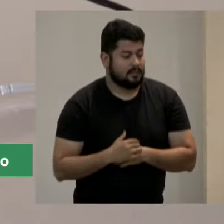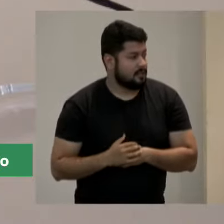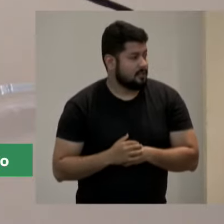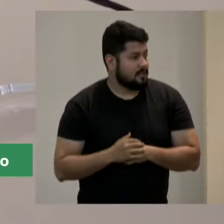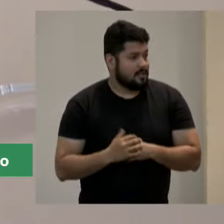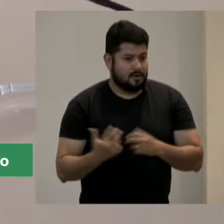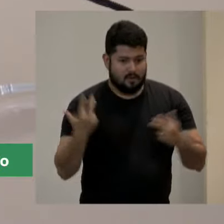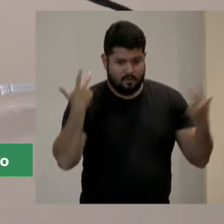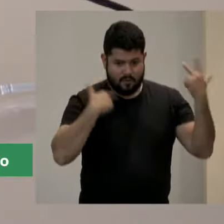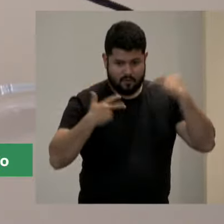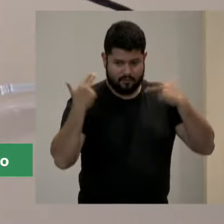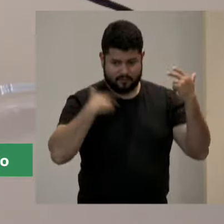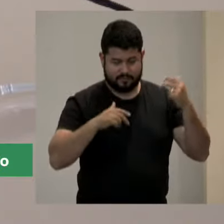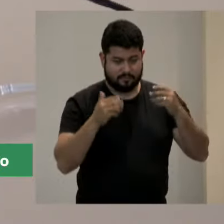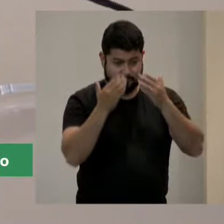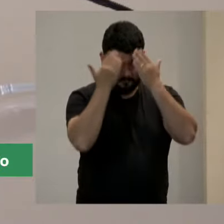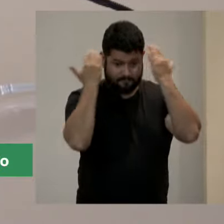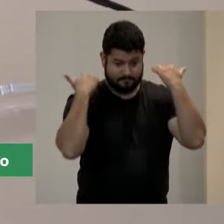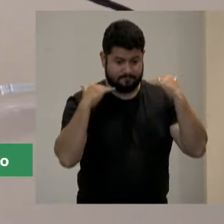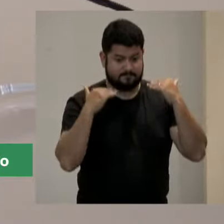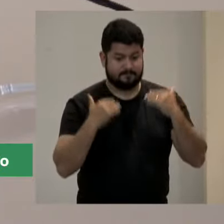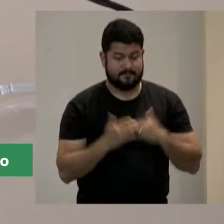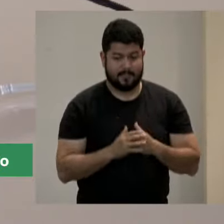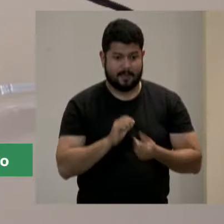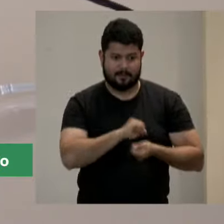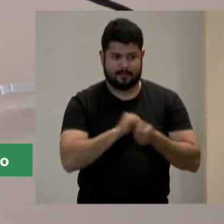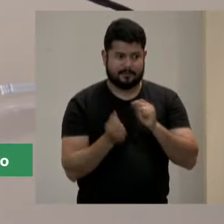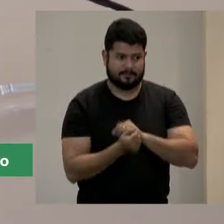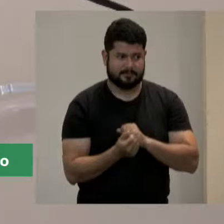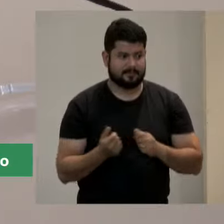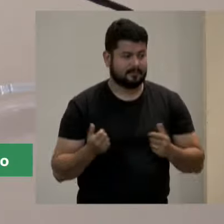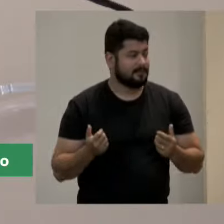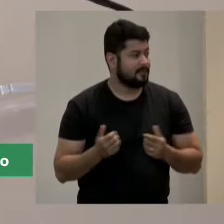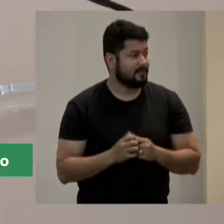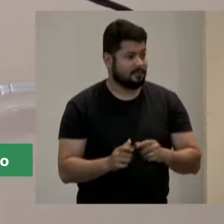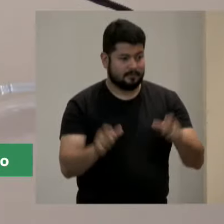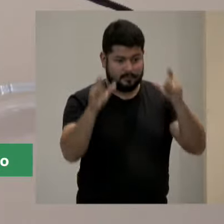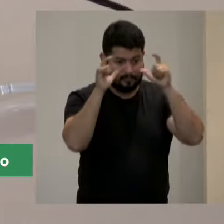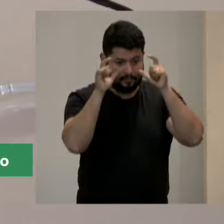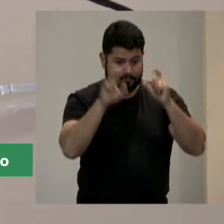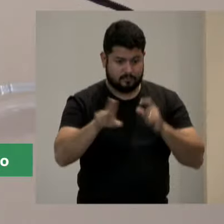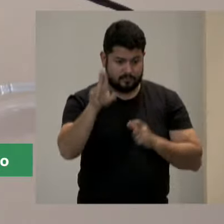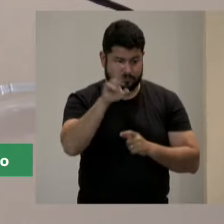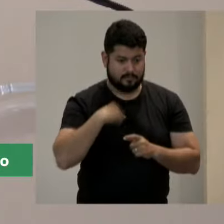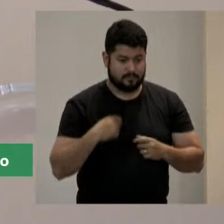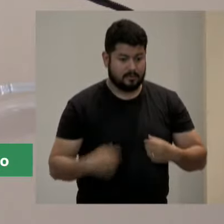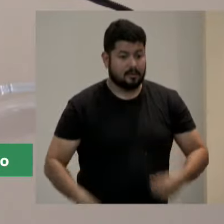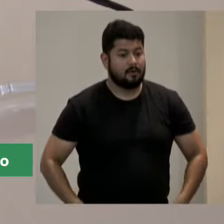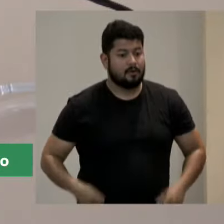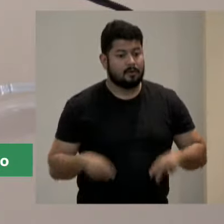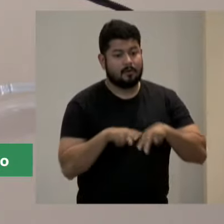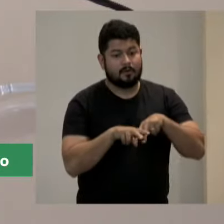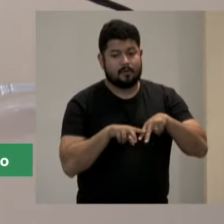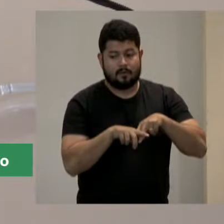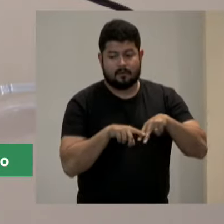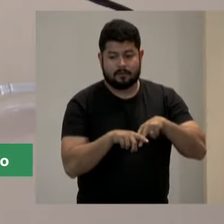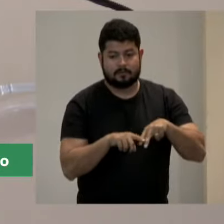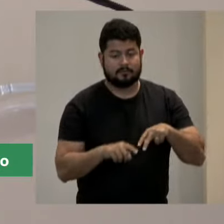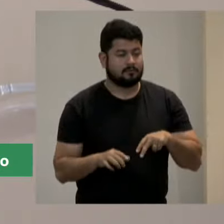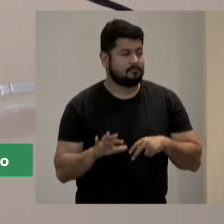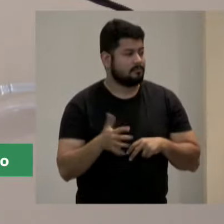então ainda estou me adaptando, uso óculos, estou vestindo uma calça num tom